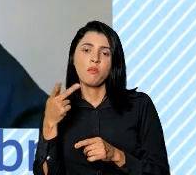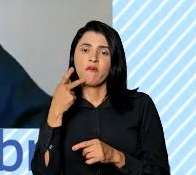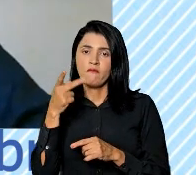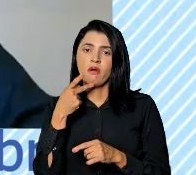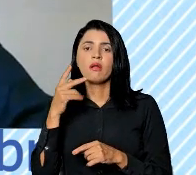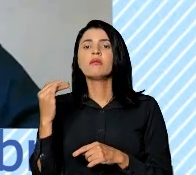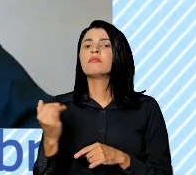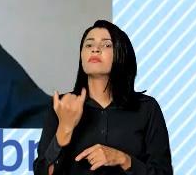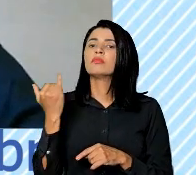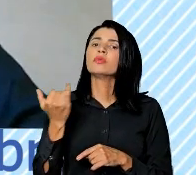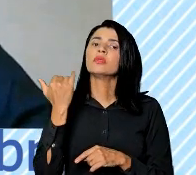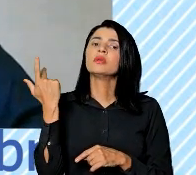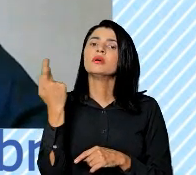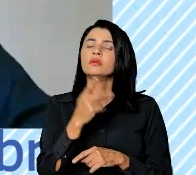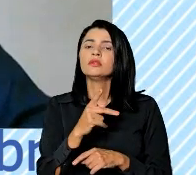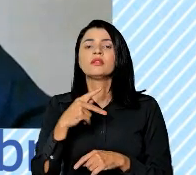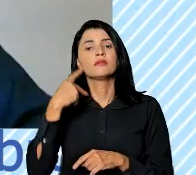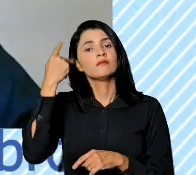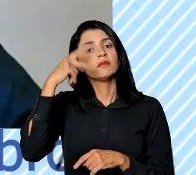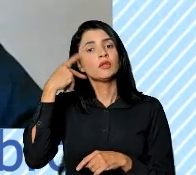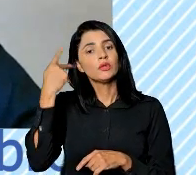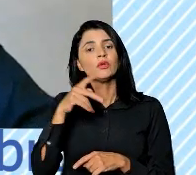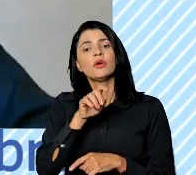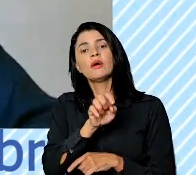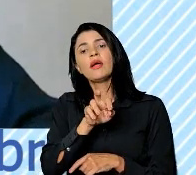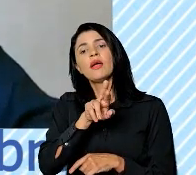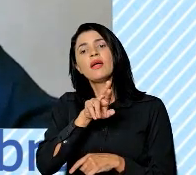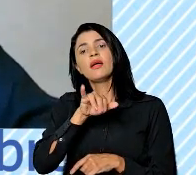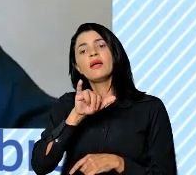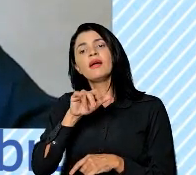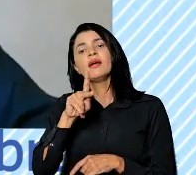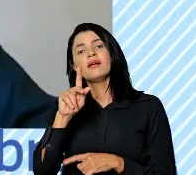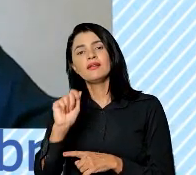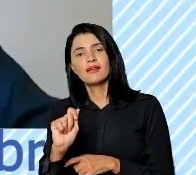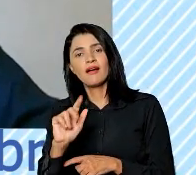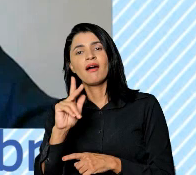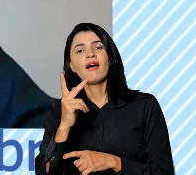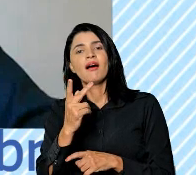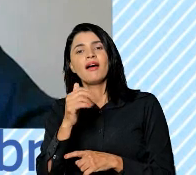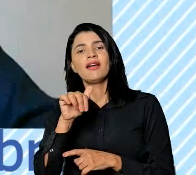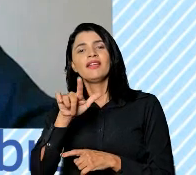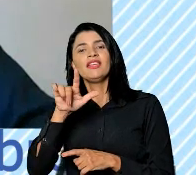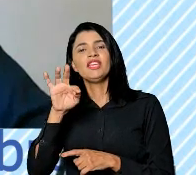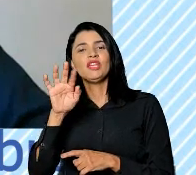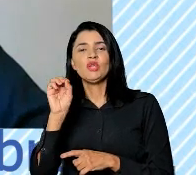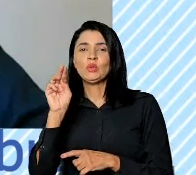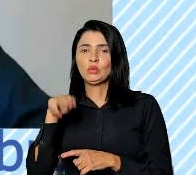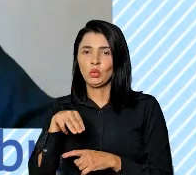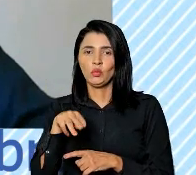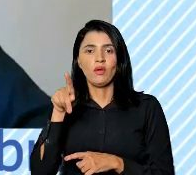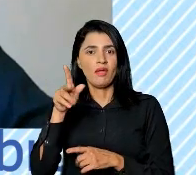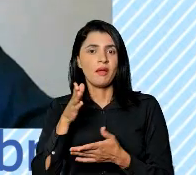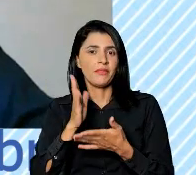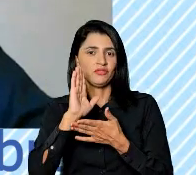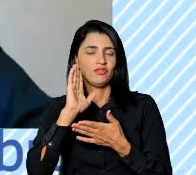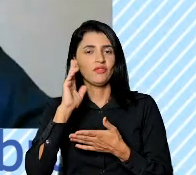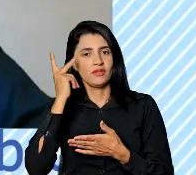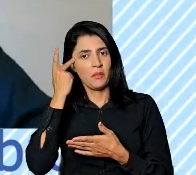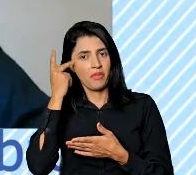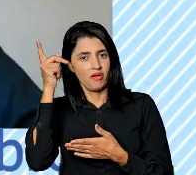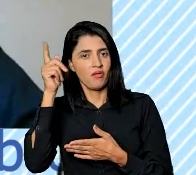importante da vereadora Érica Hilton, que foi eleita na cidade de São Paulo, é negra